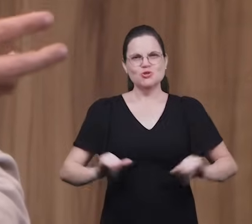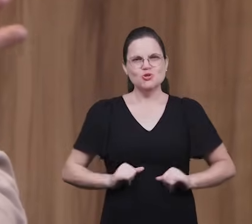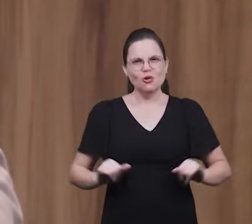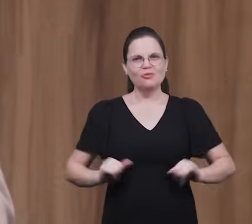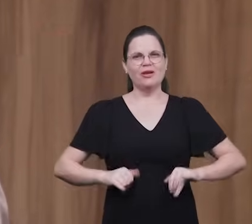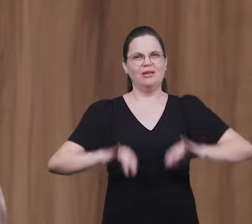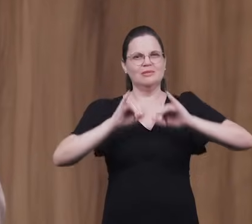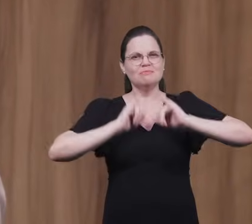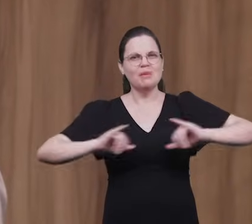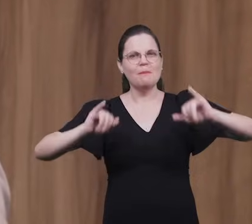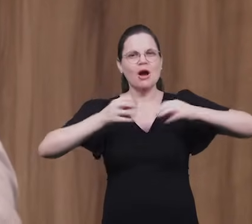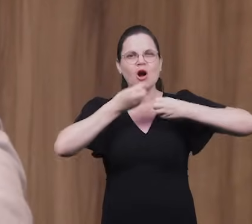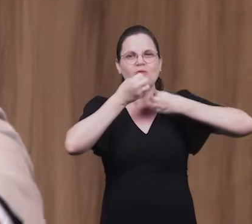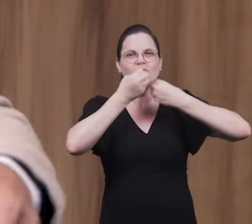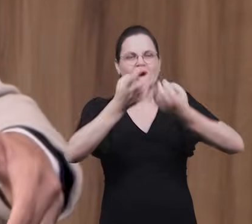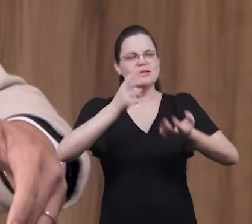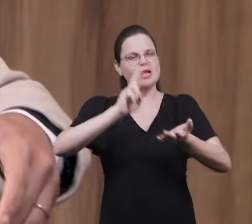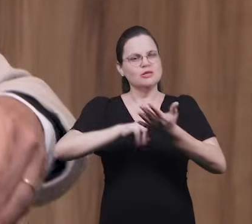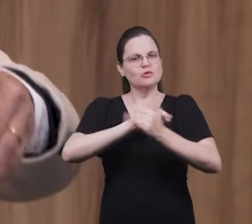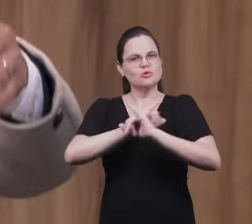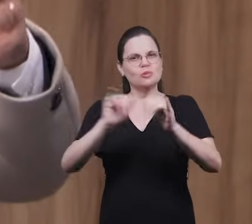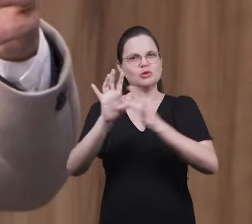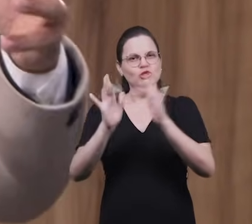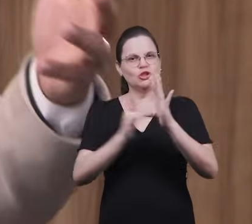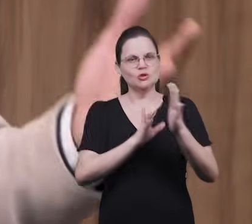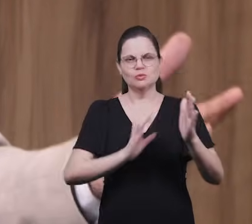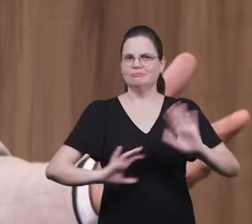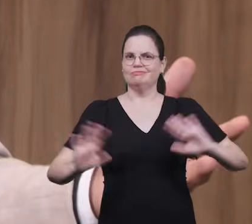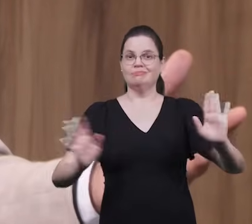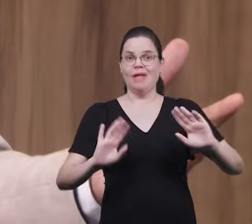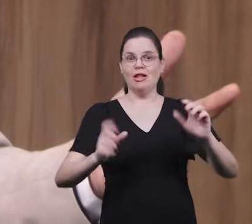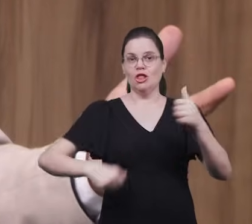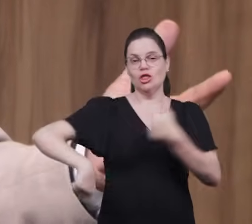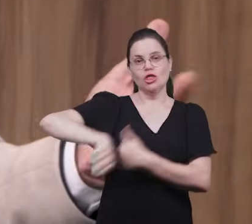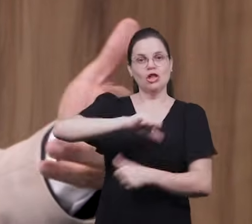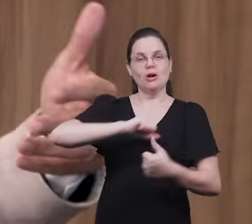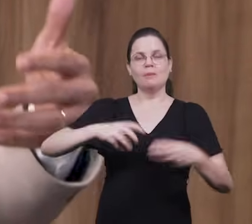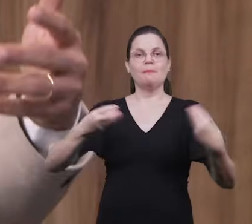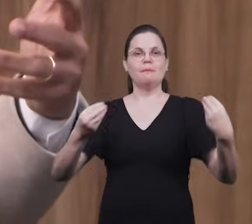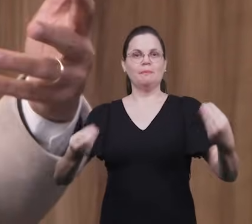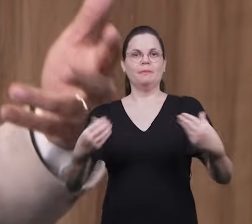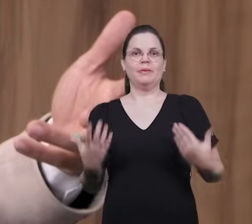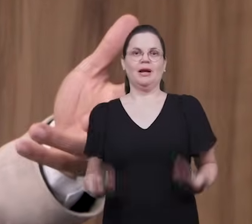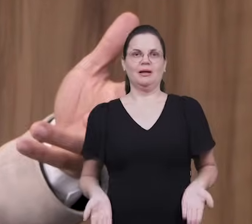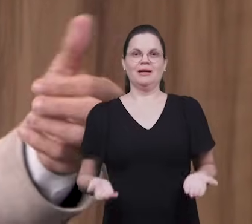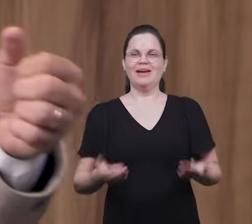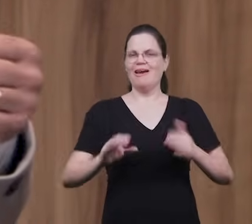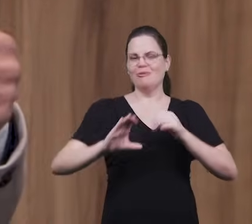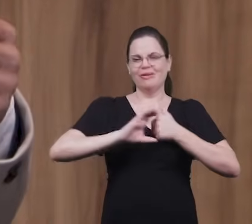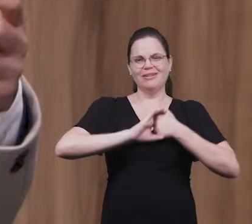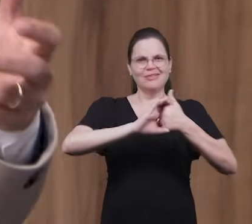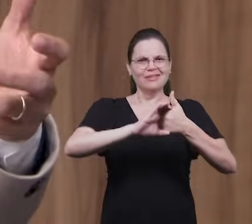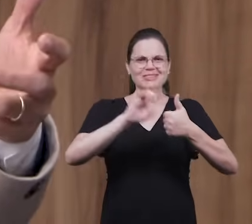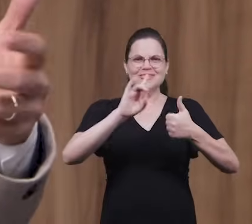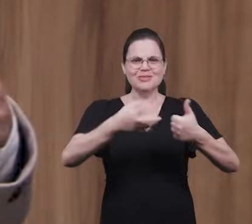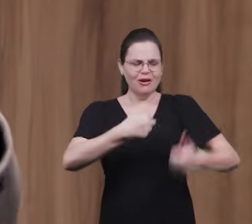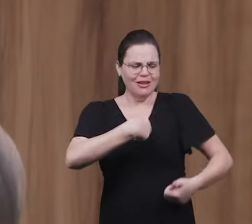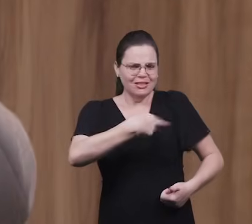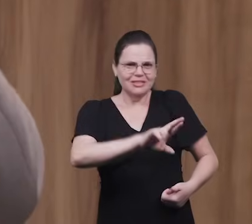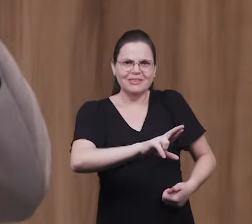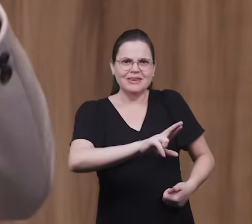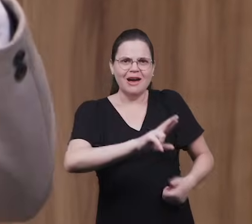a Cristo, e agora nasce uma igreja institucional, um cristianismo